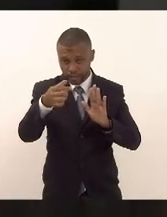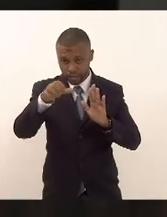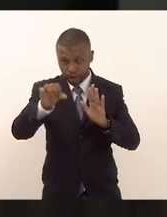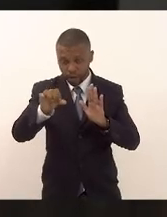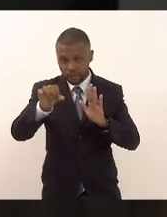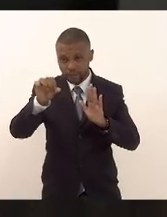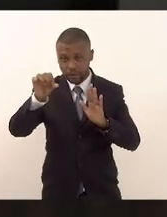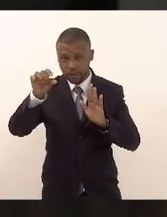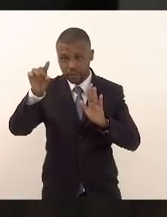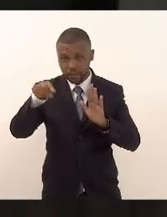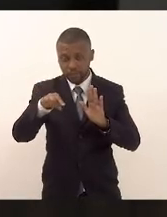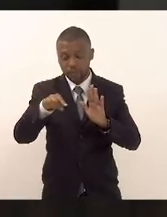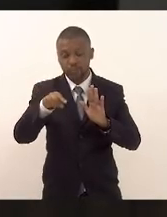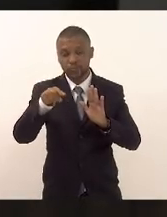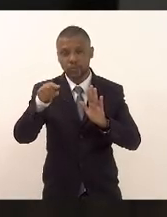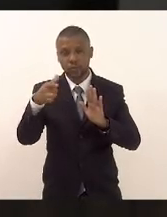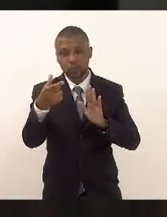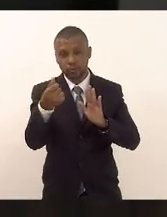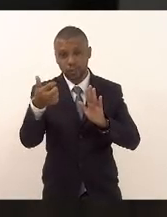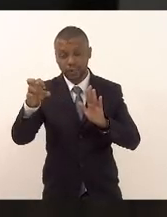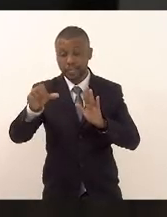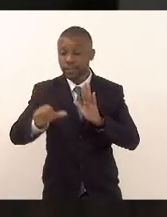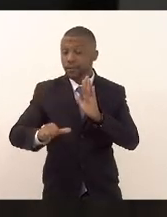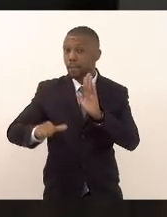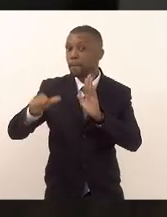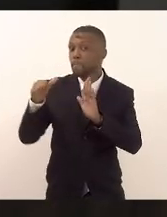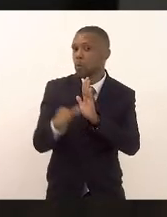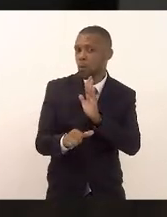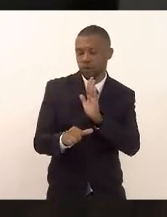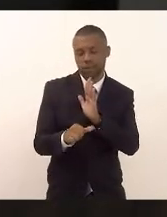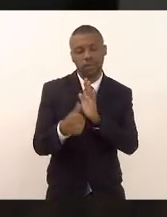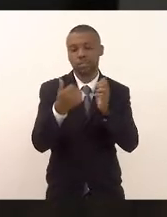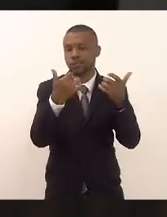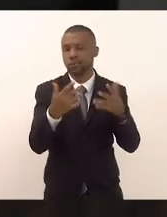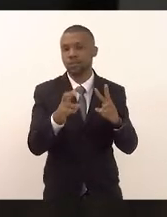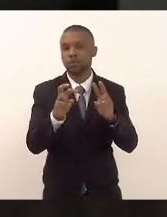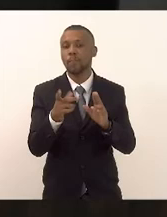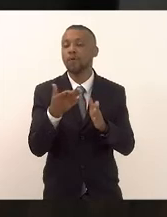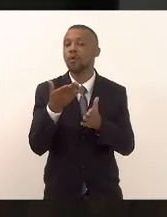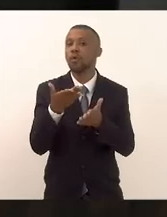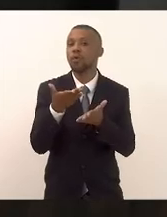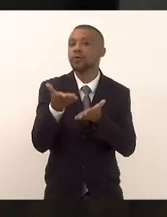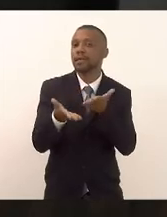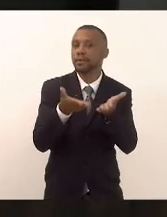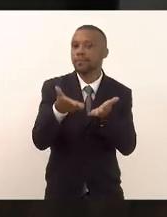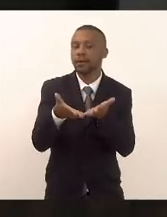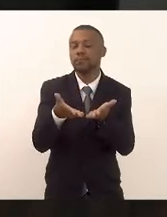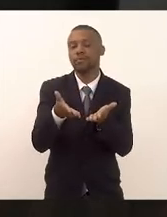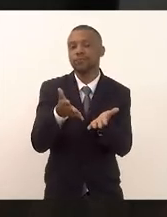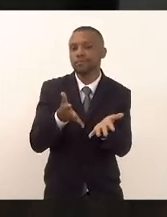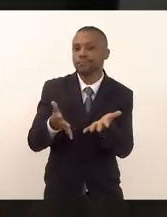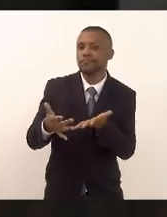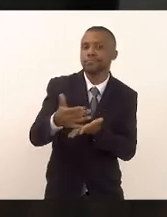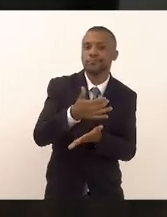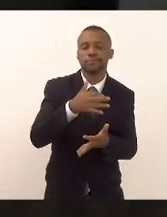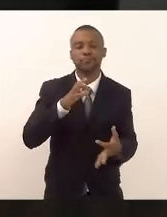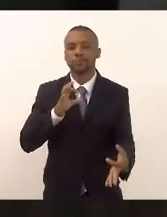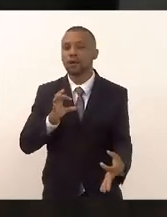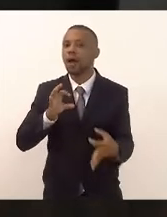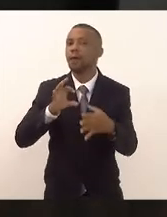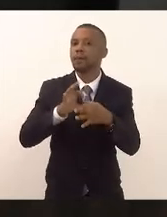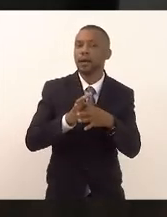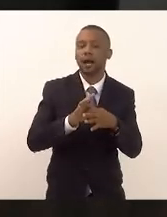6.979, de 31 de março de 2015, que dispõe sobre o tratamento tributário especial de caráter regional aplicado